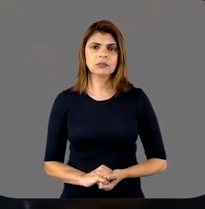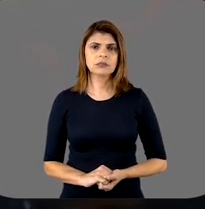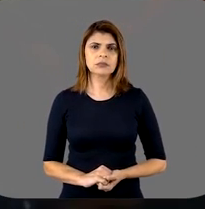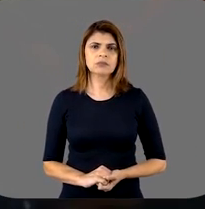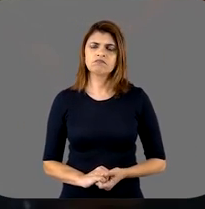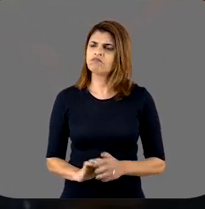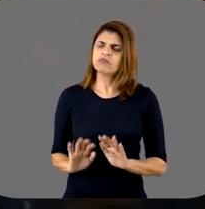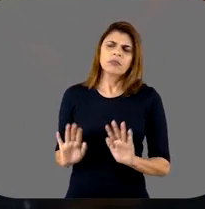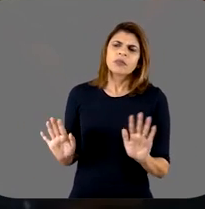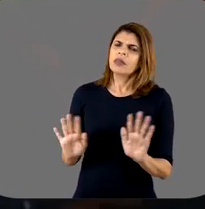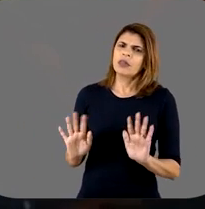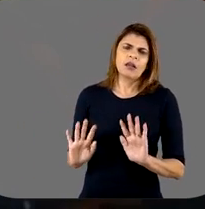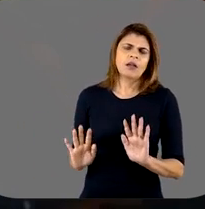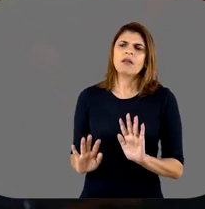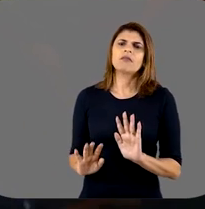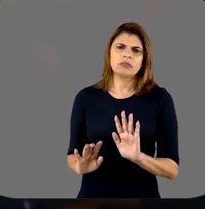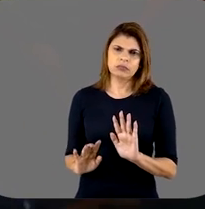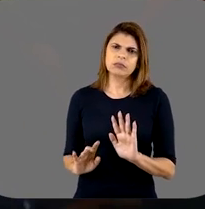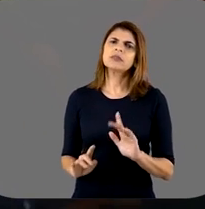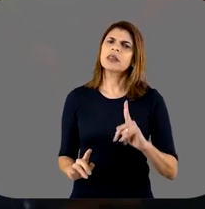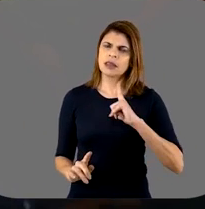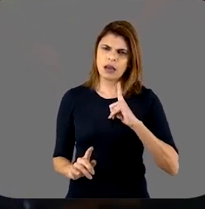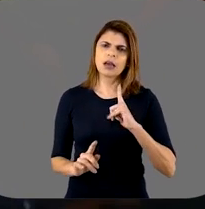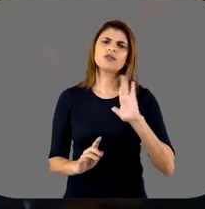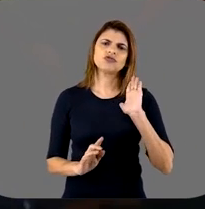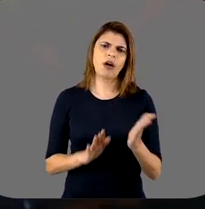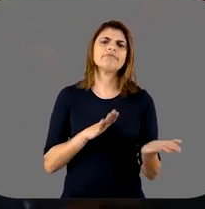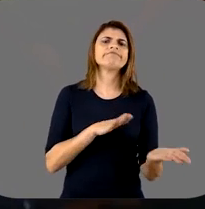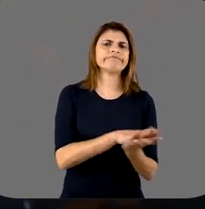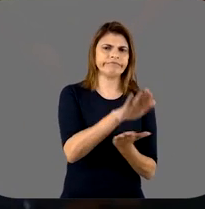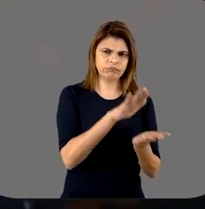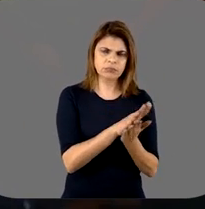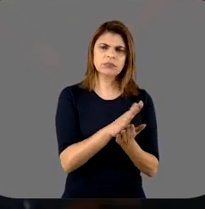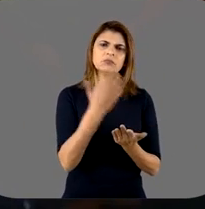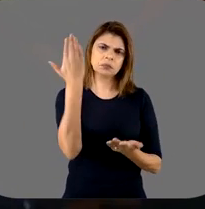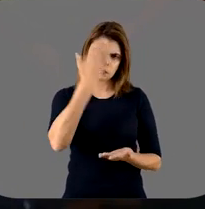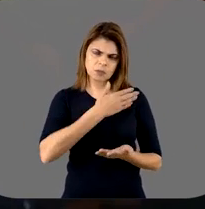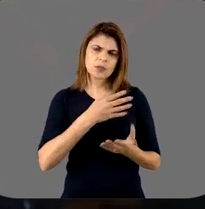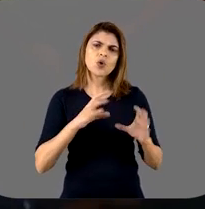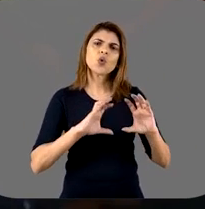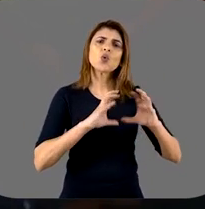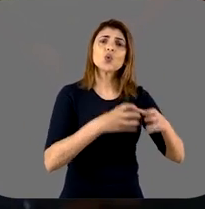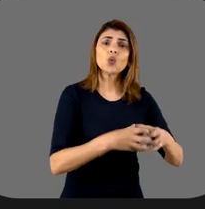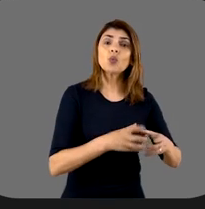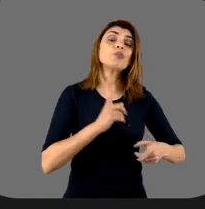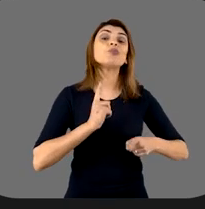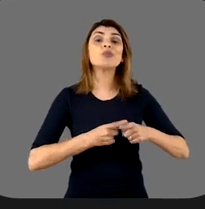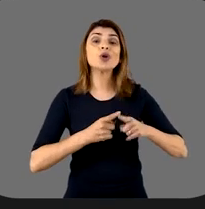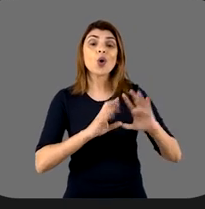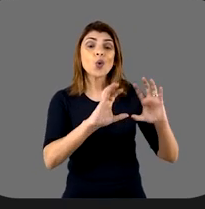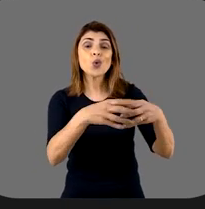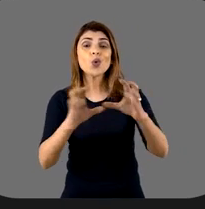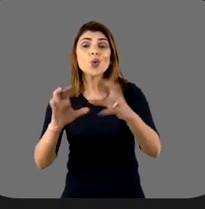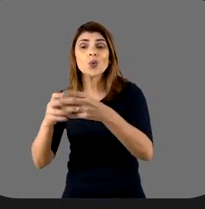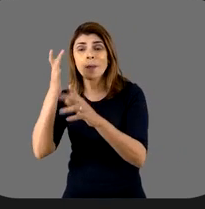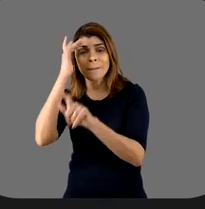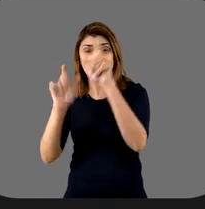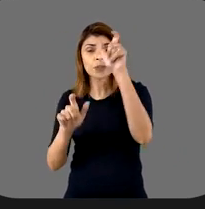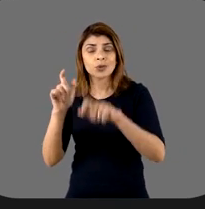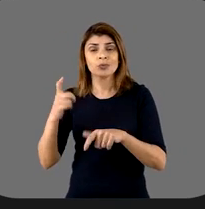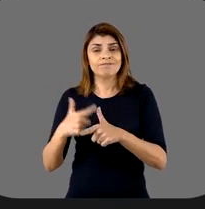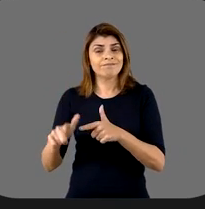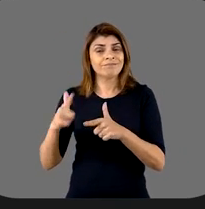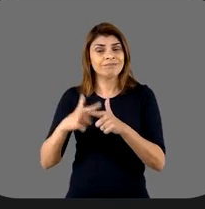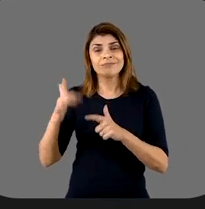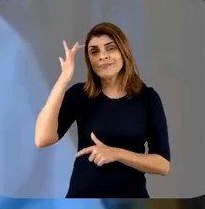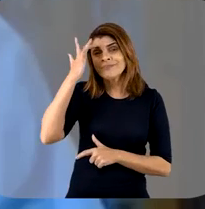Não, mas já tem assim, muita evidência, né, de que, porque, repare, esses grupos mais atingidos,